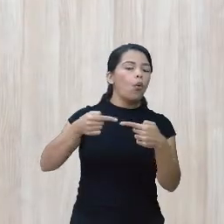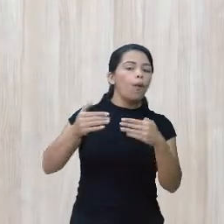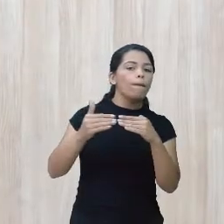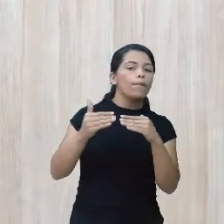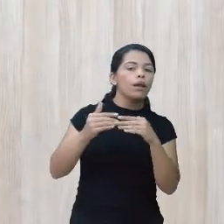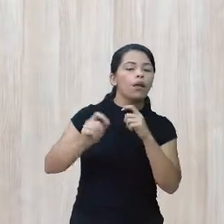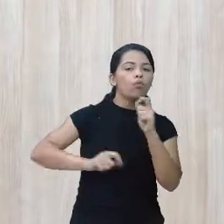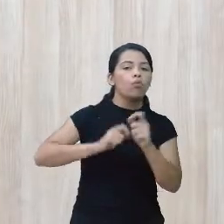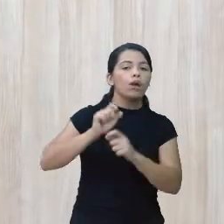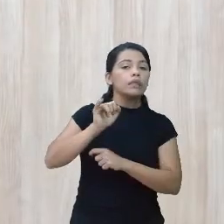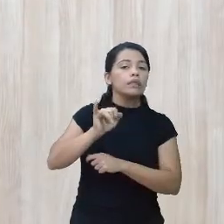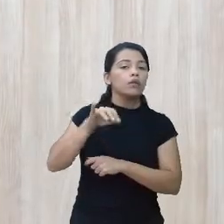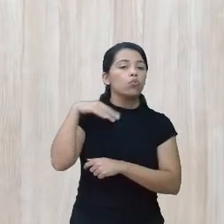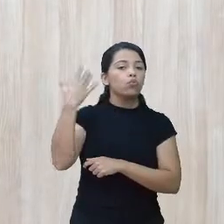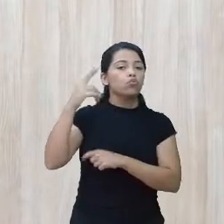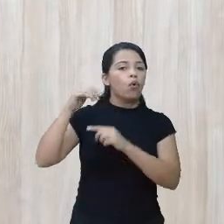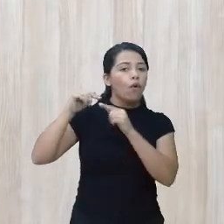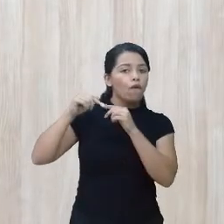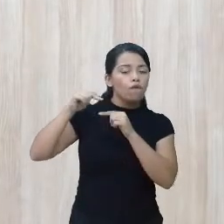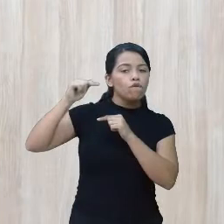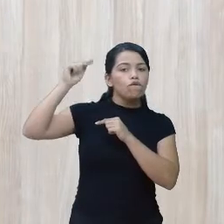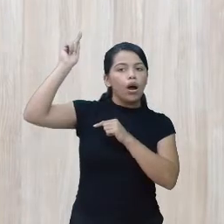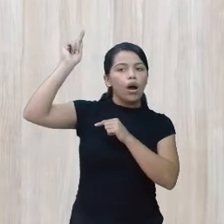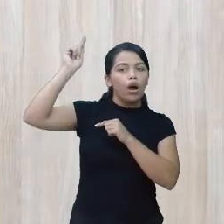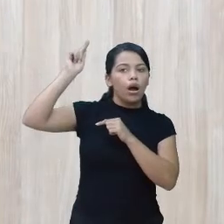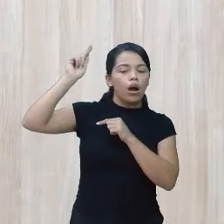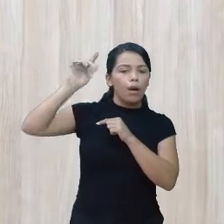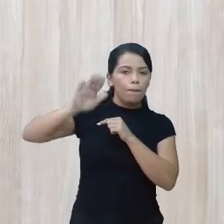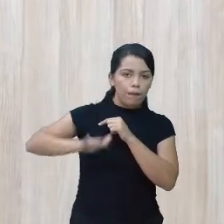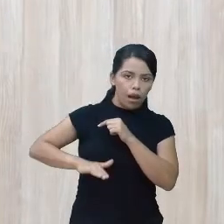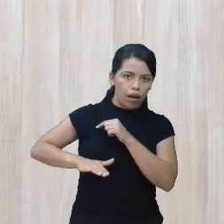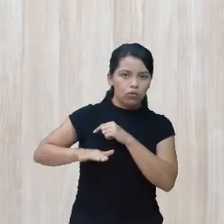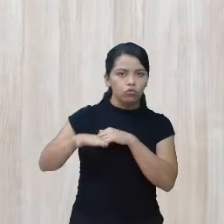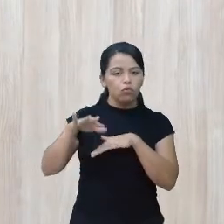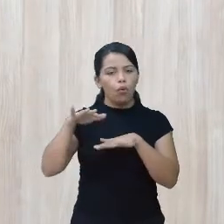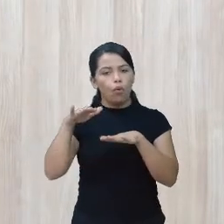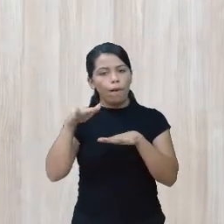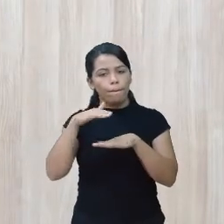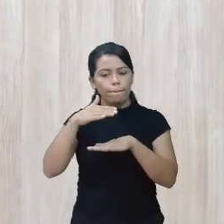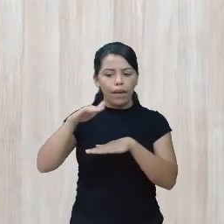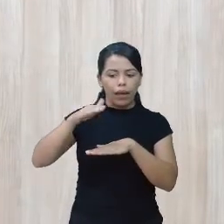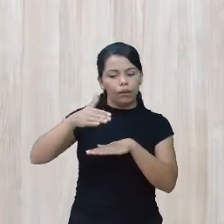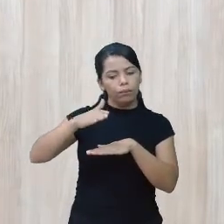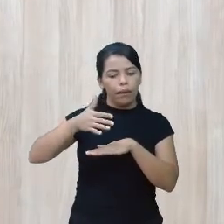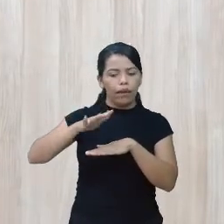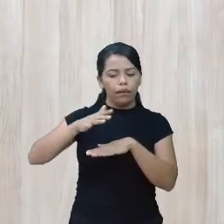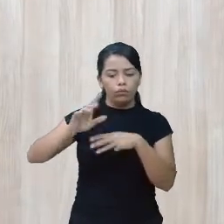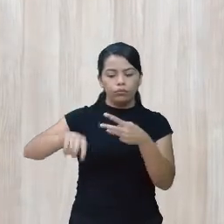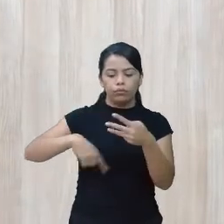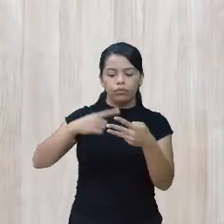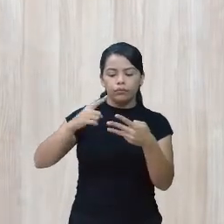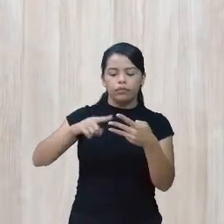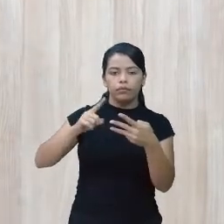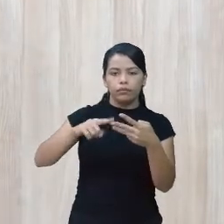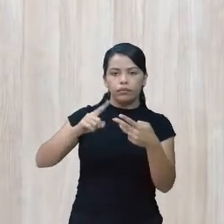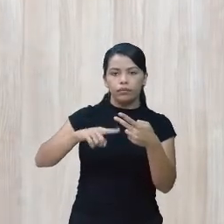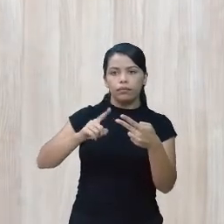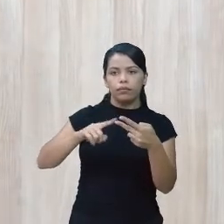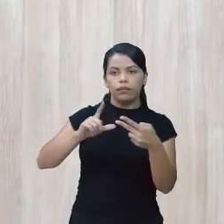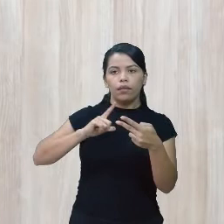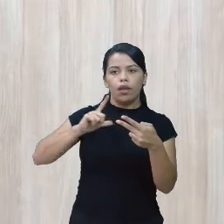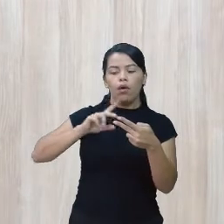ou médio, né? Temos também a duração do som, que é